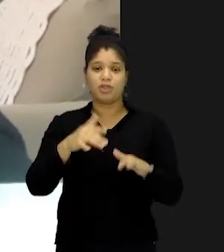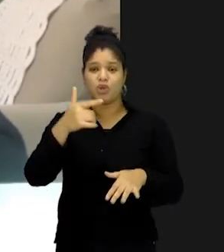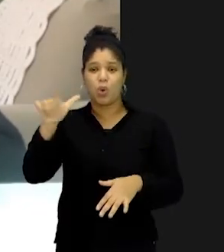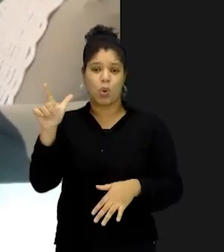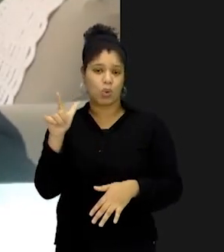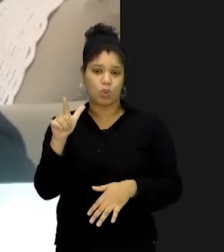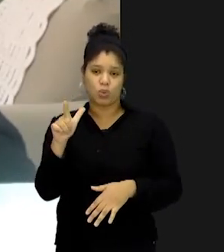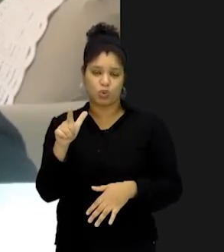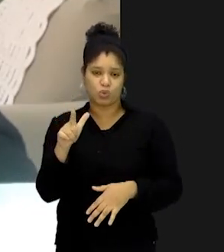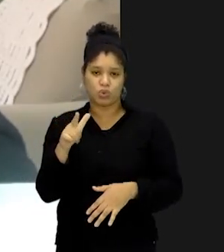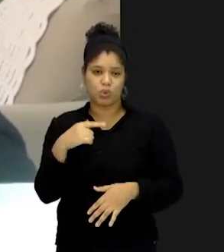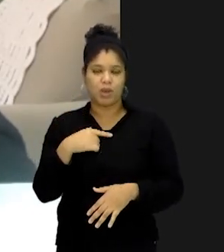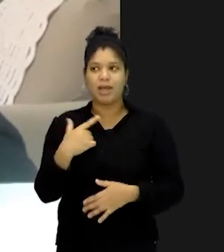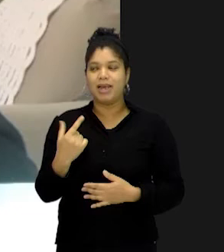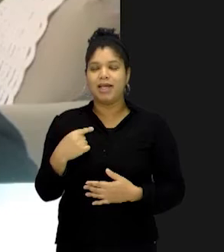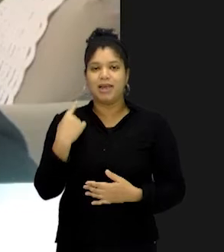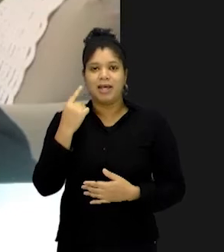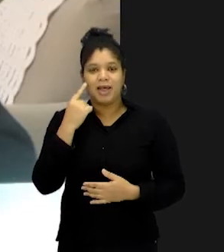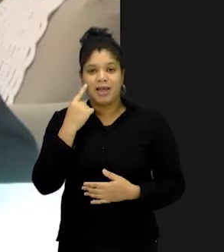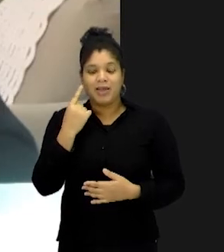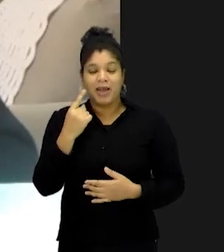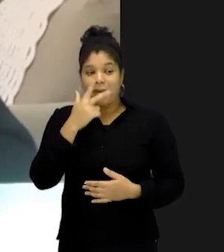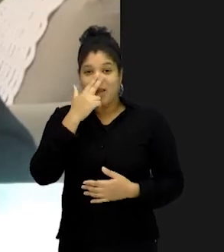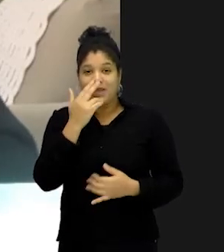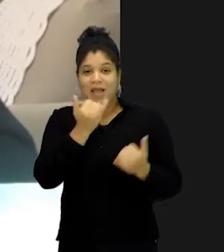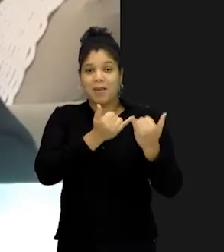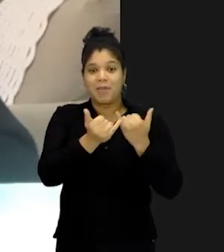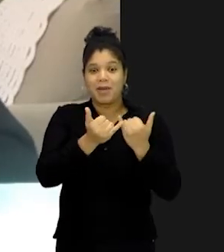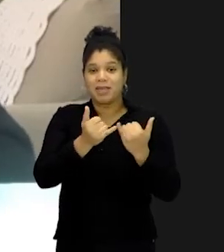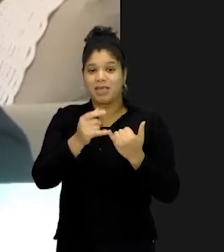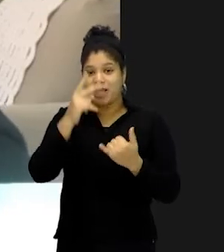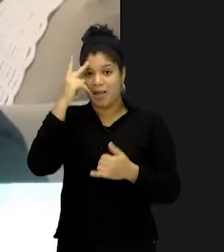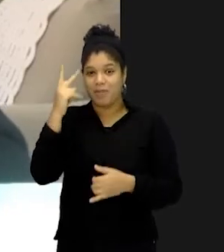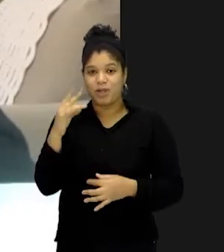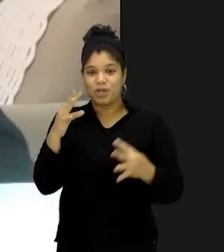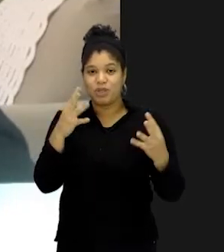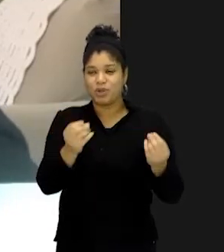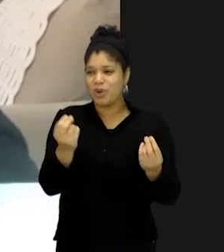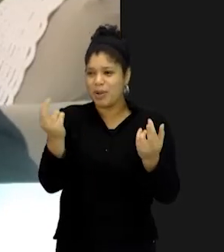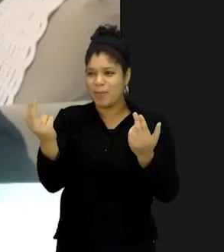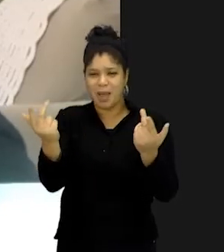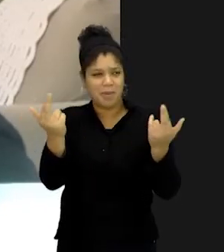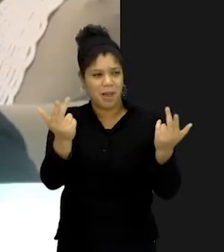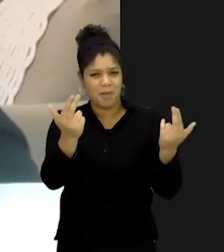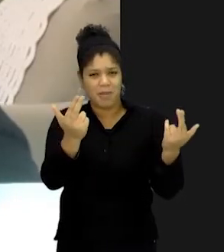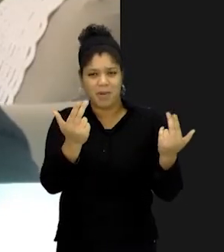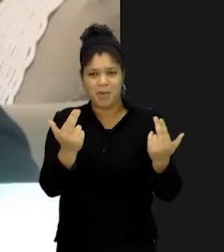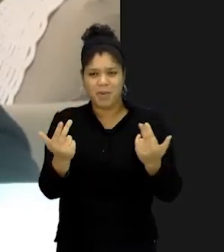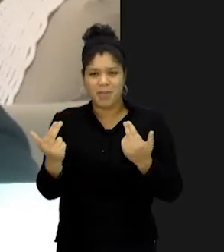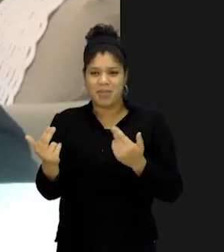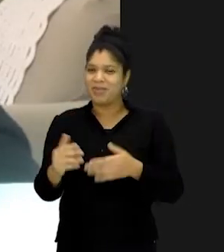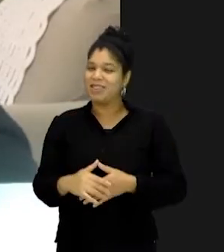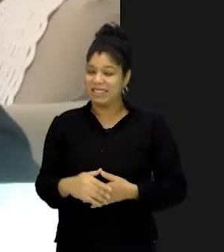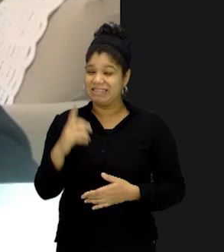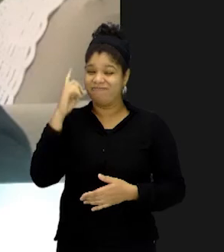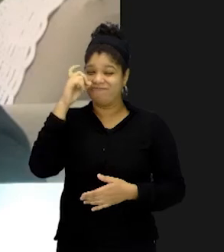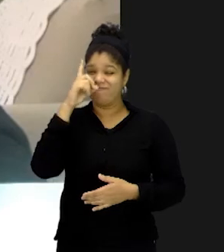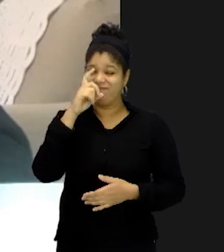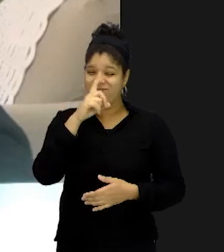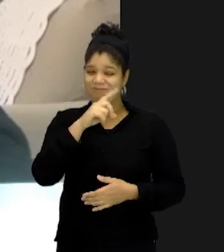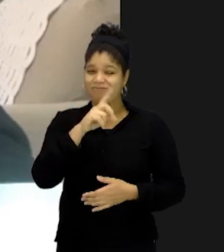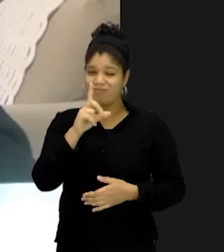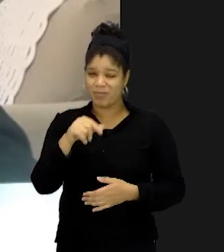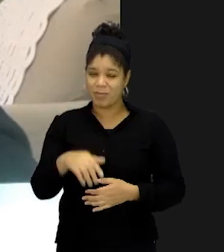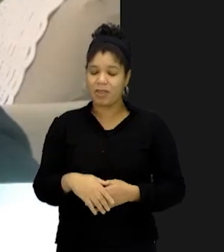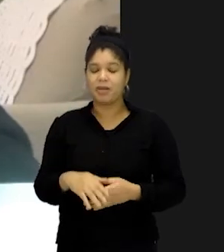acontece que a gente fica numa sinuca é quando a pessoa tem tudo característico, né? Ou é tudo...